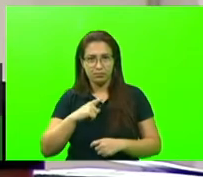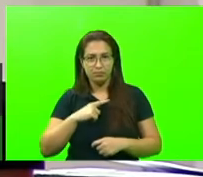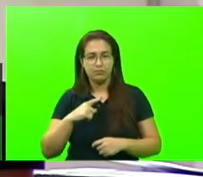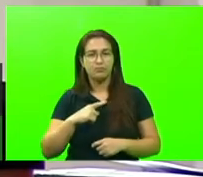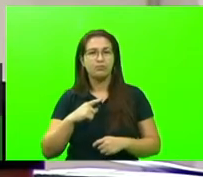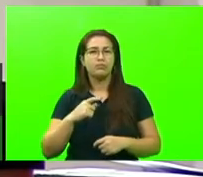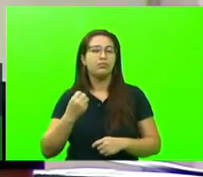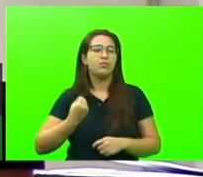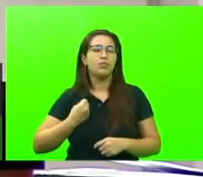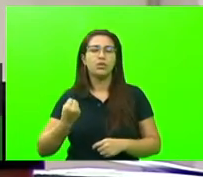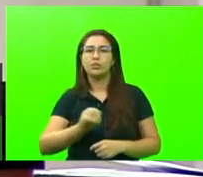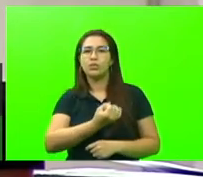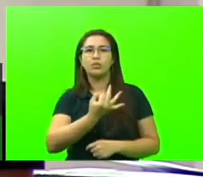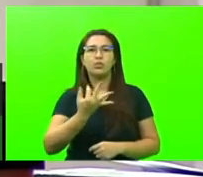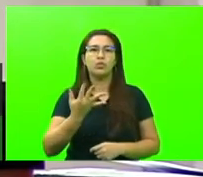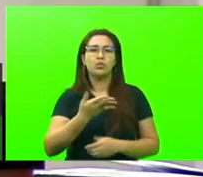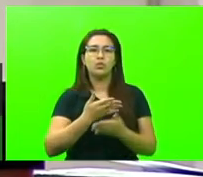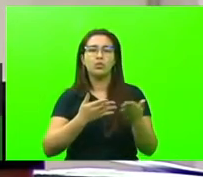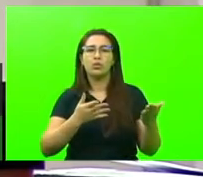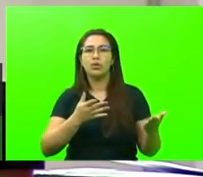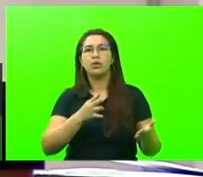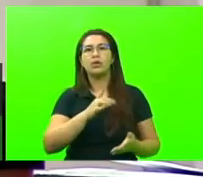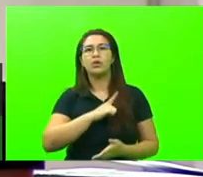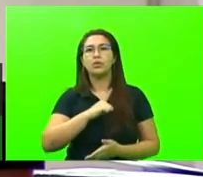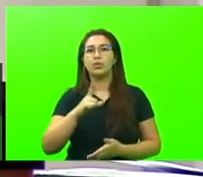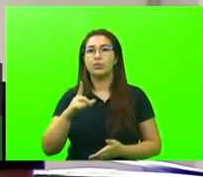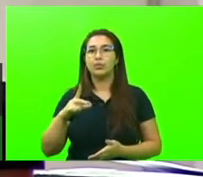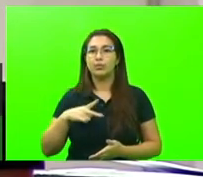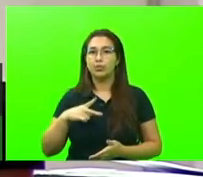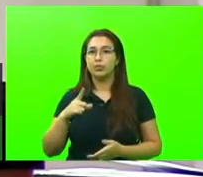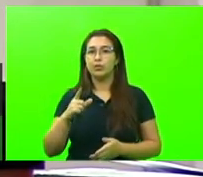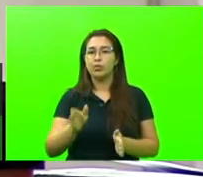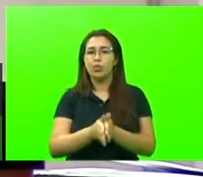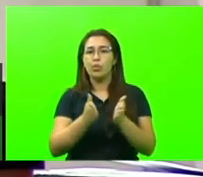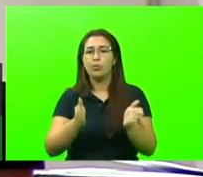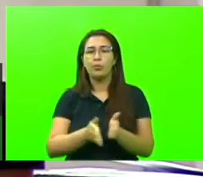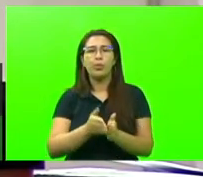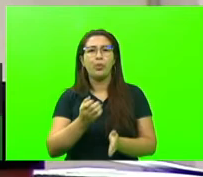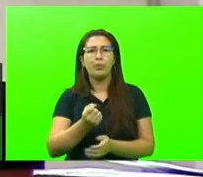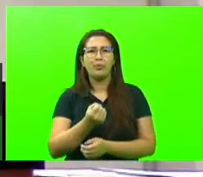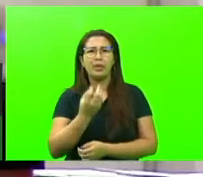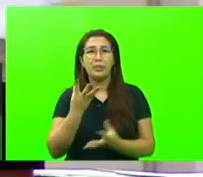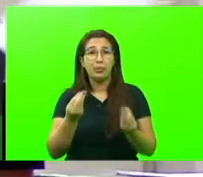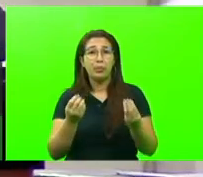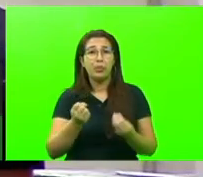o número de alunos da rede pública que vivem em extrema pobreza. Em discussão?